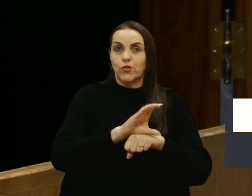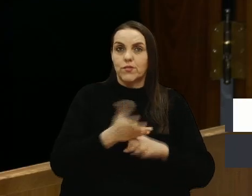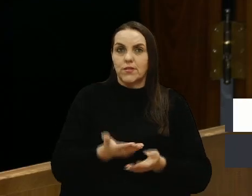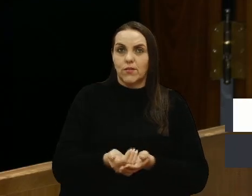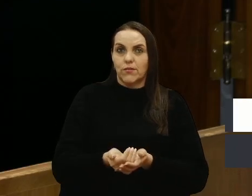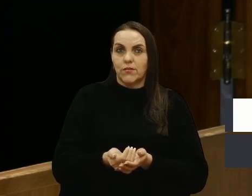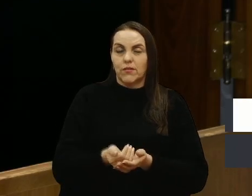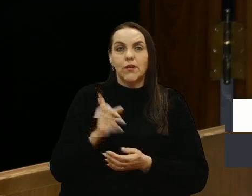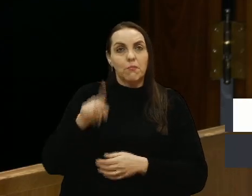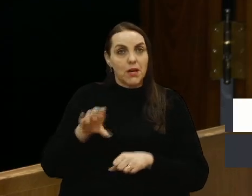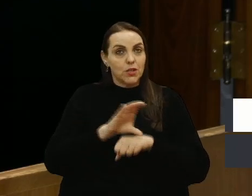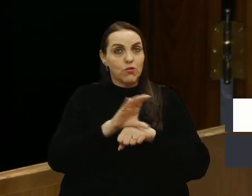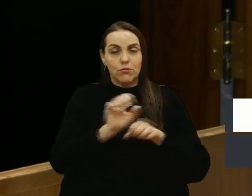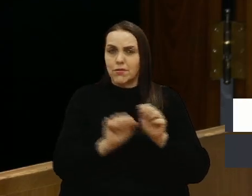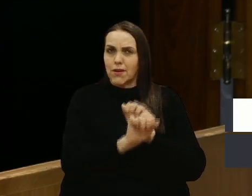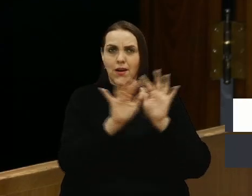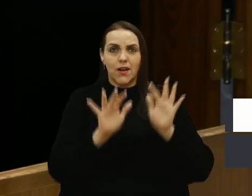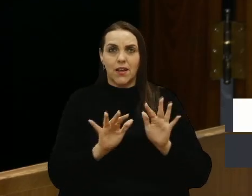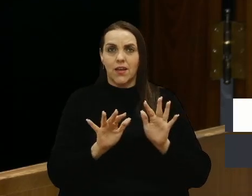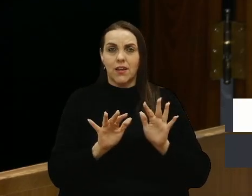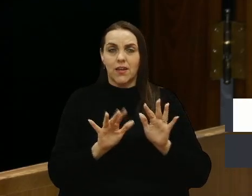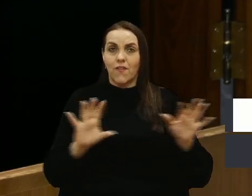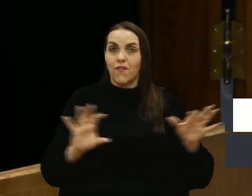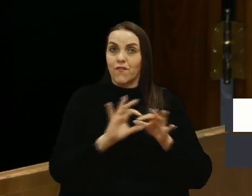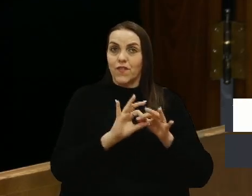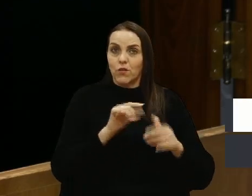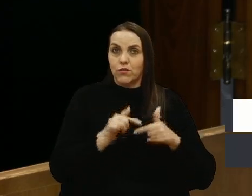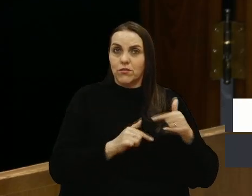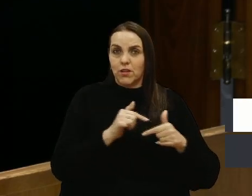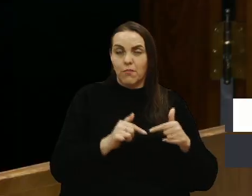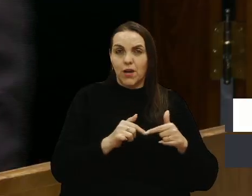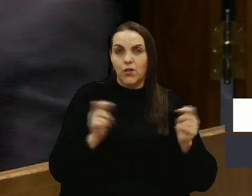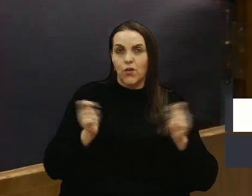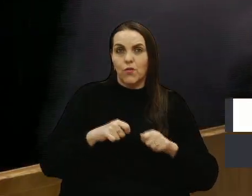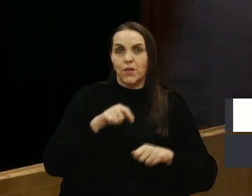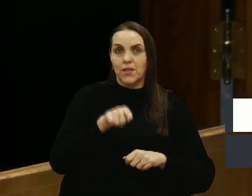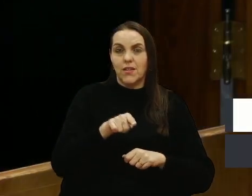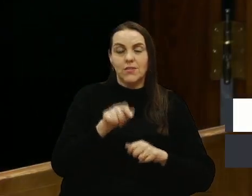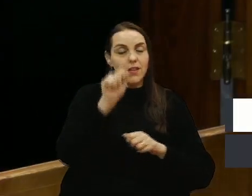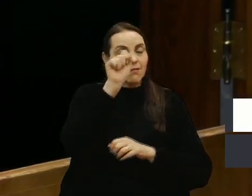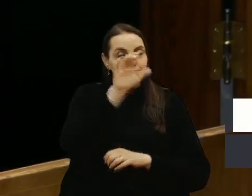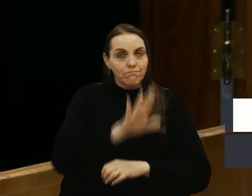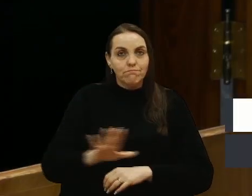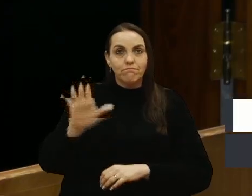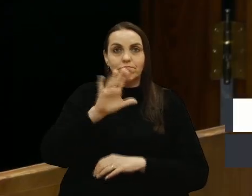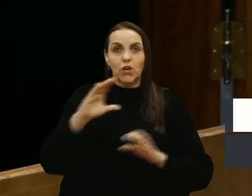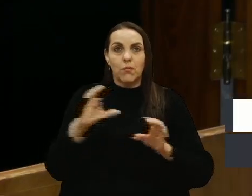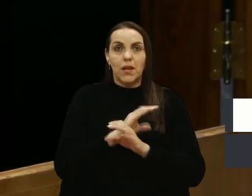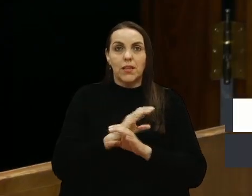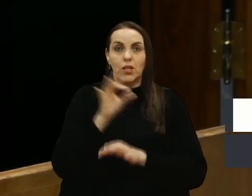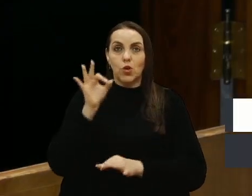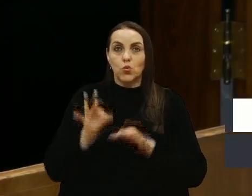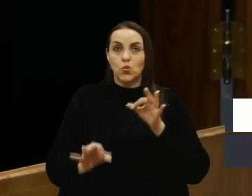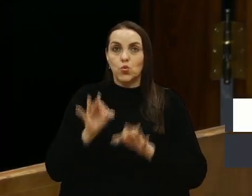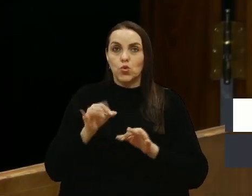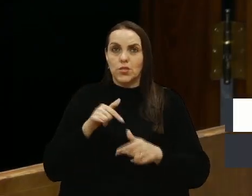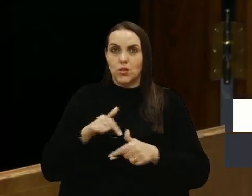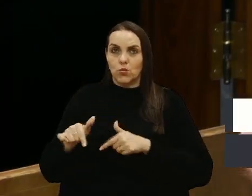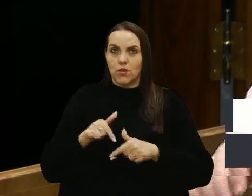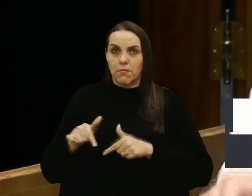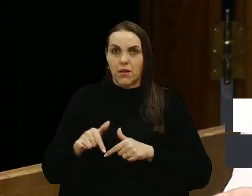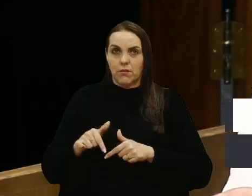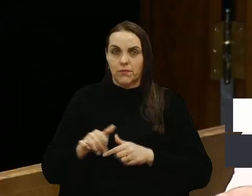a Constituição determina com clareza que, no caso de vínculos de emprego, a competência é plena da Justiça do Trabalho para